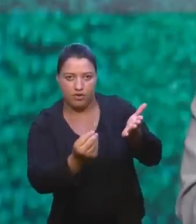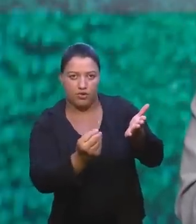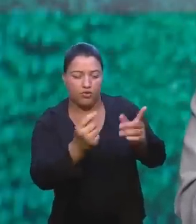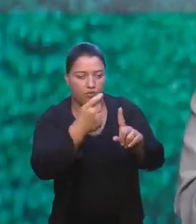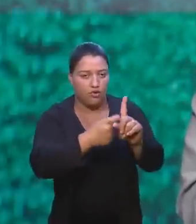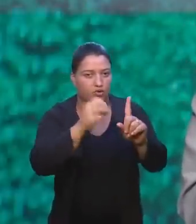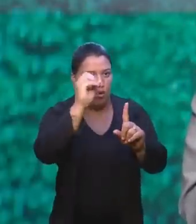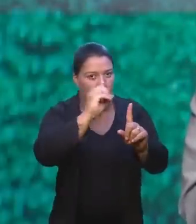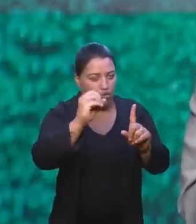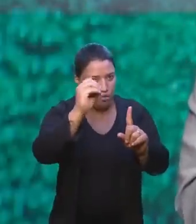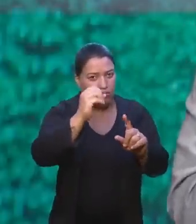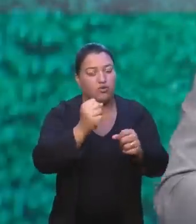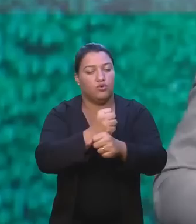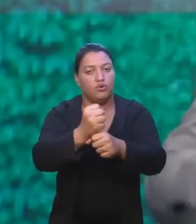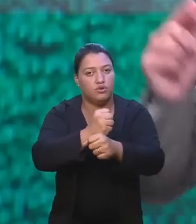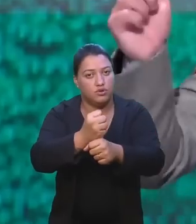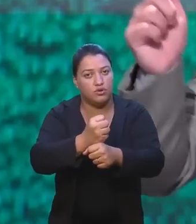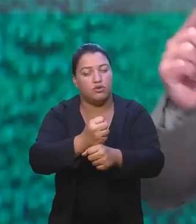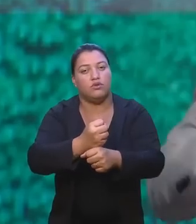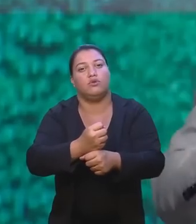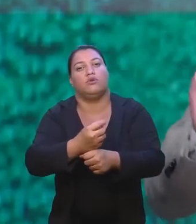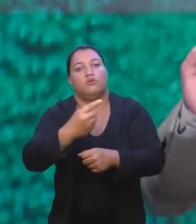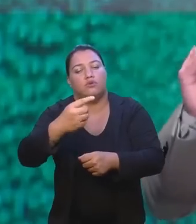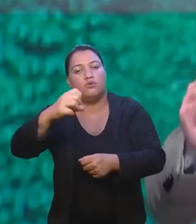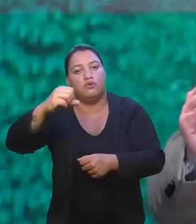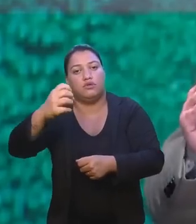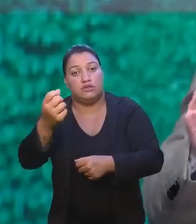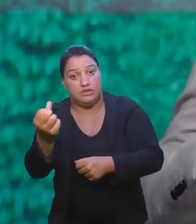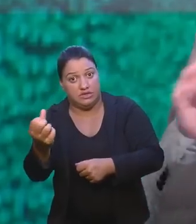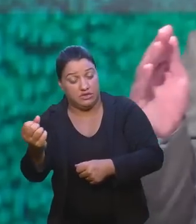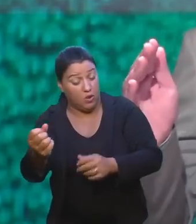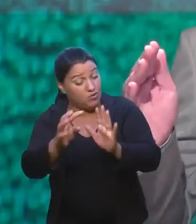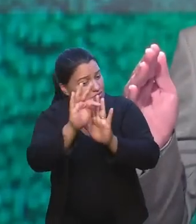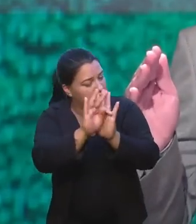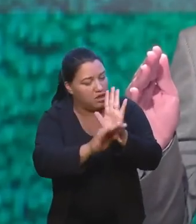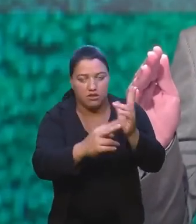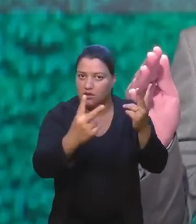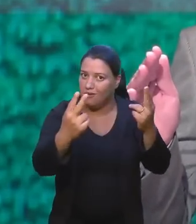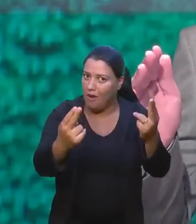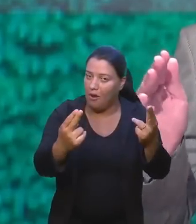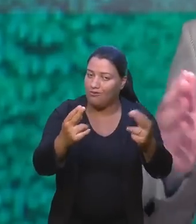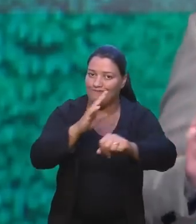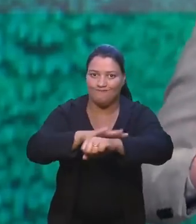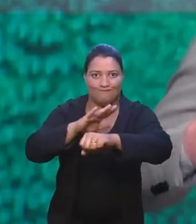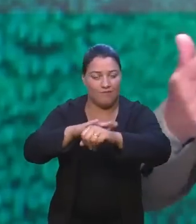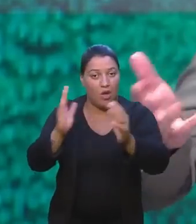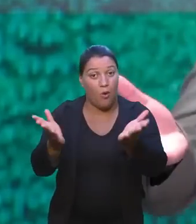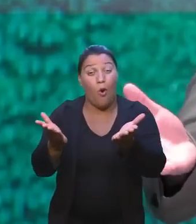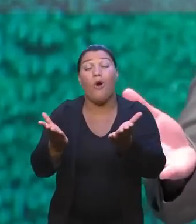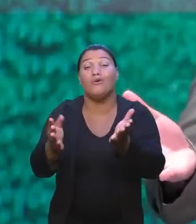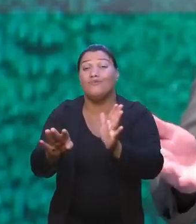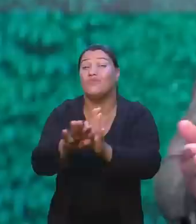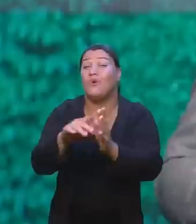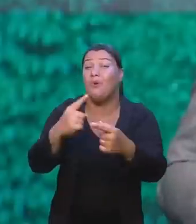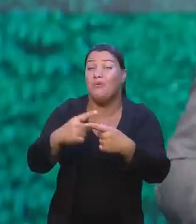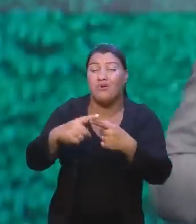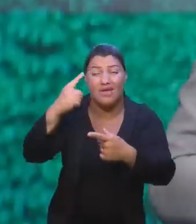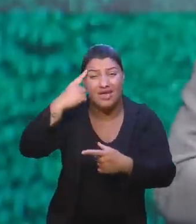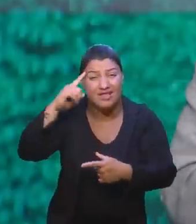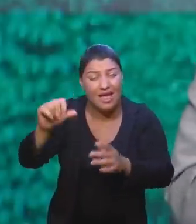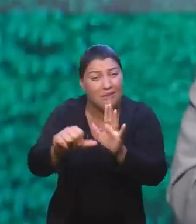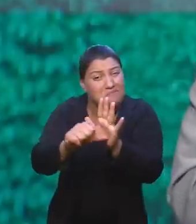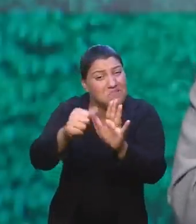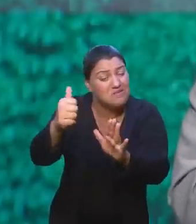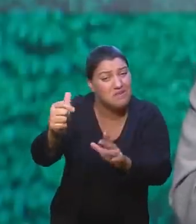66, onde lá o mesmo texto, em tese, os tempos são chegados. Porque muitas ideias primeiro